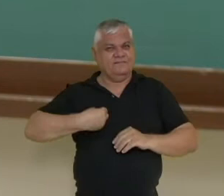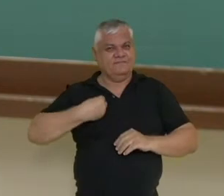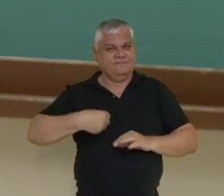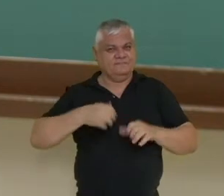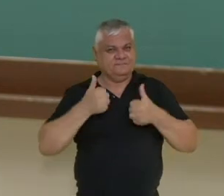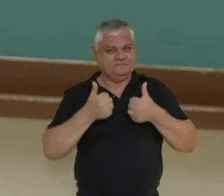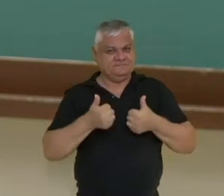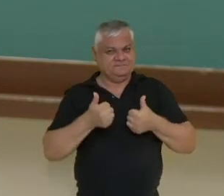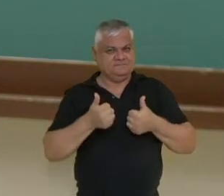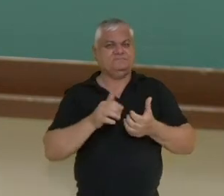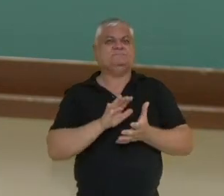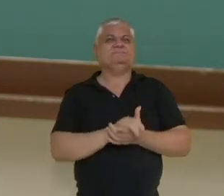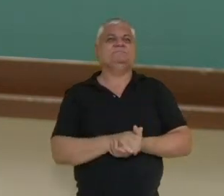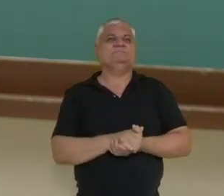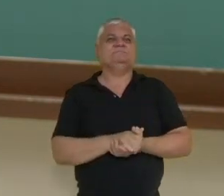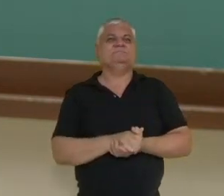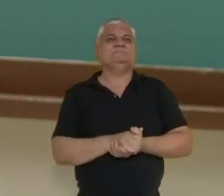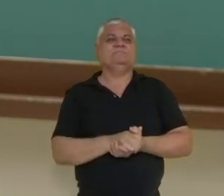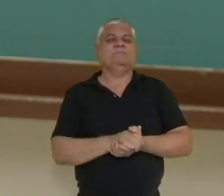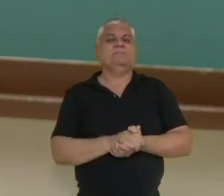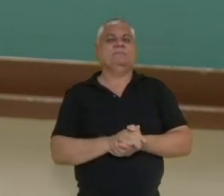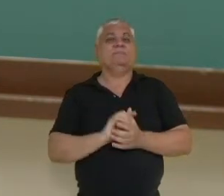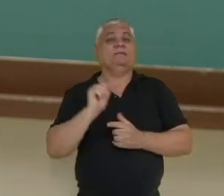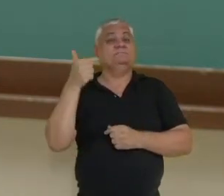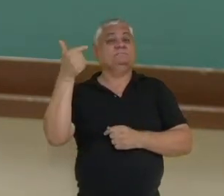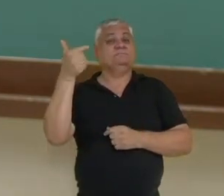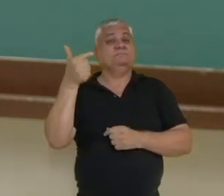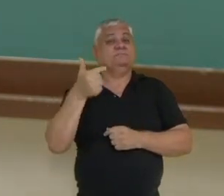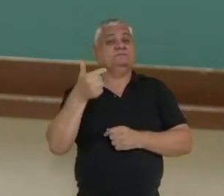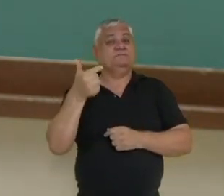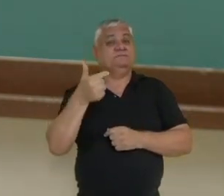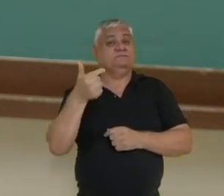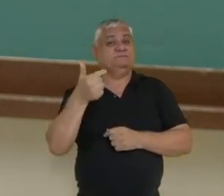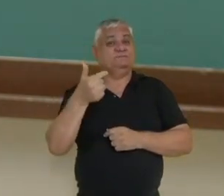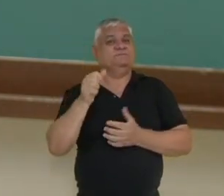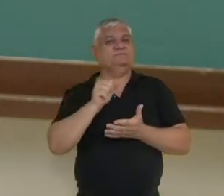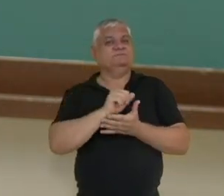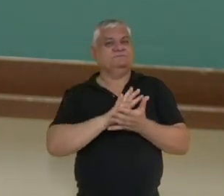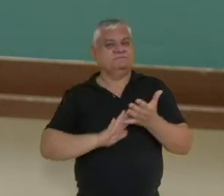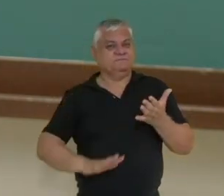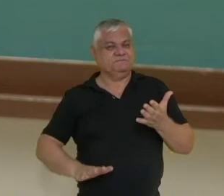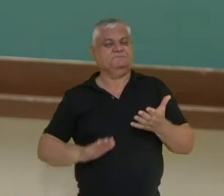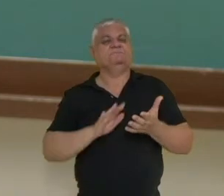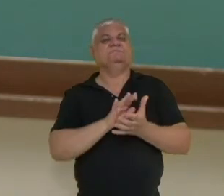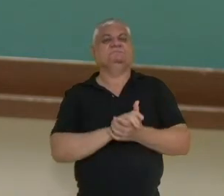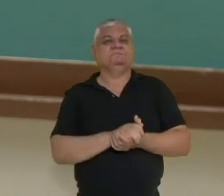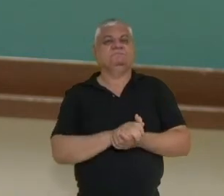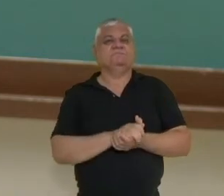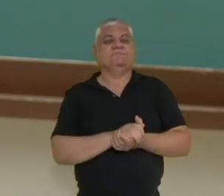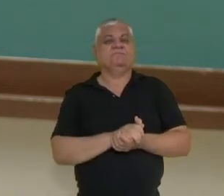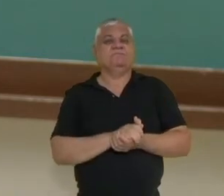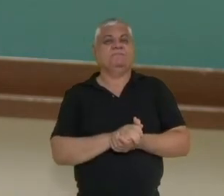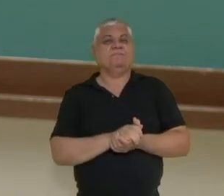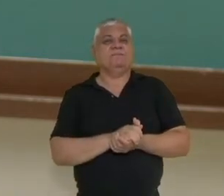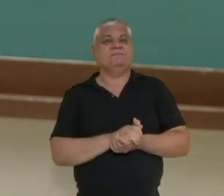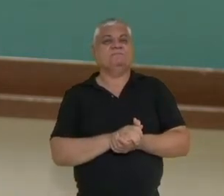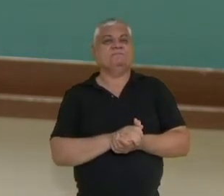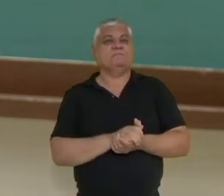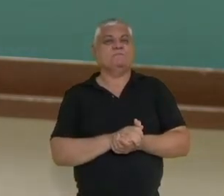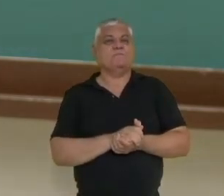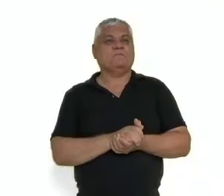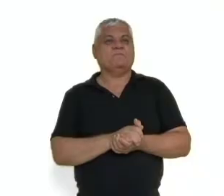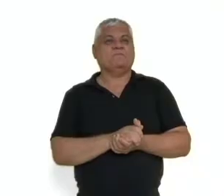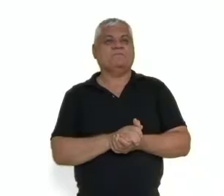dia, tudo bem? Vamos, então, agora para o Praticando 2. No